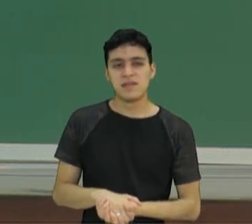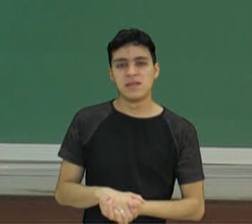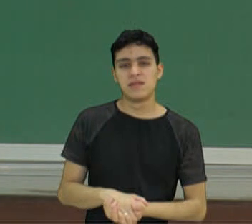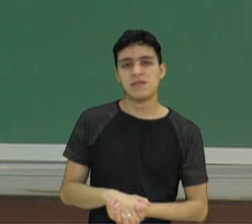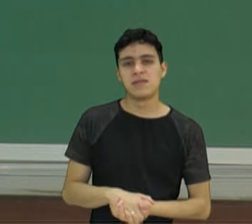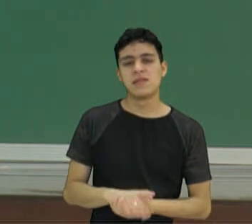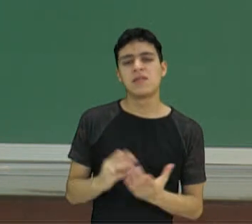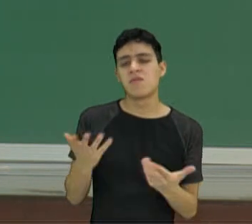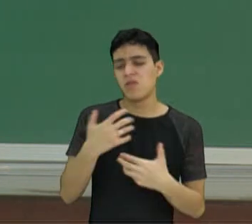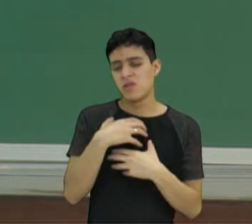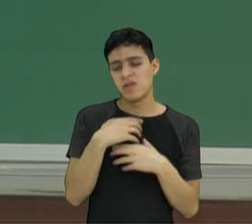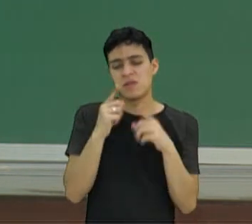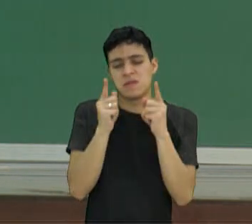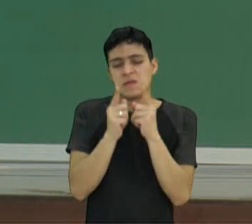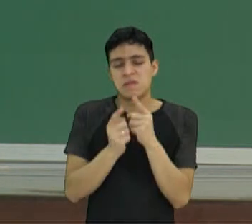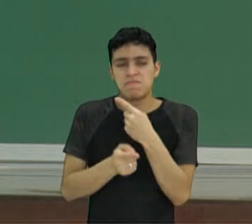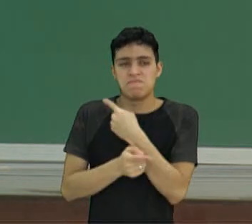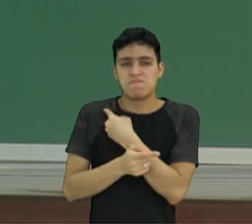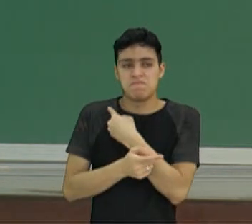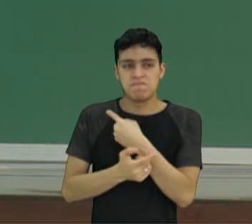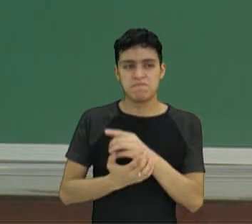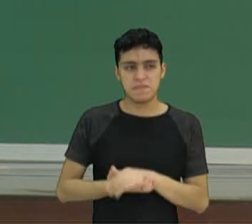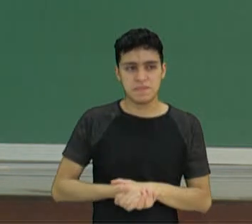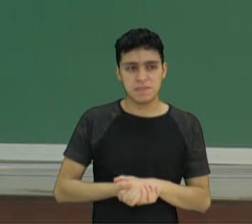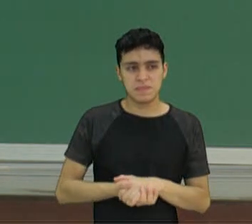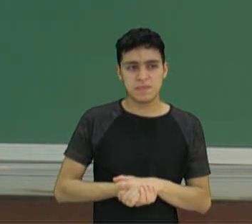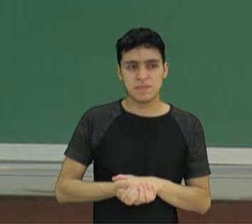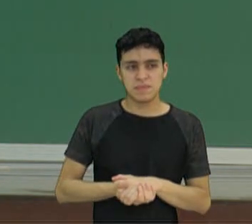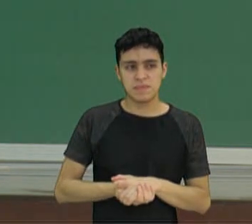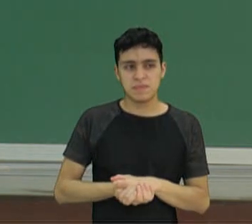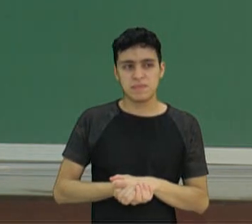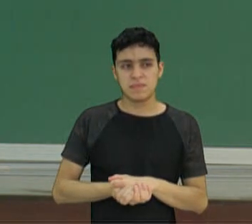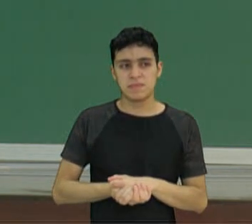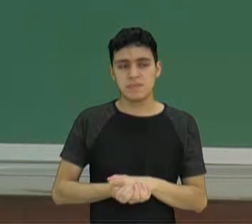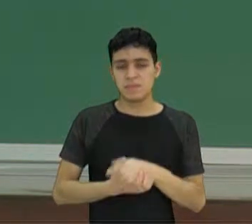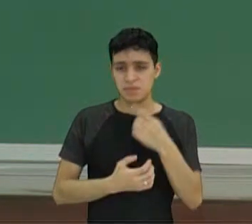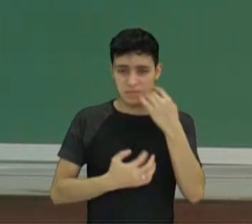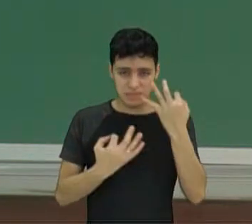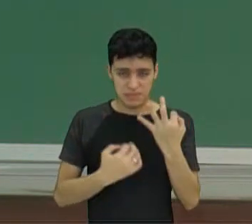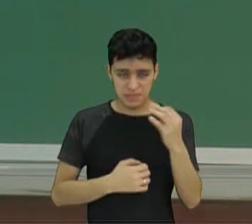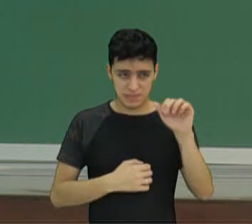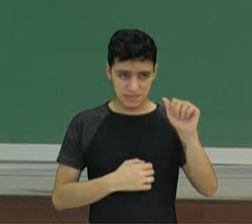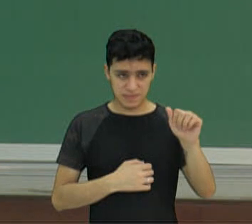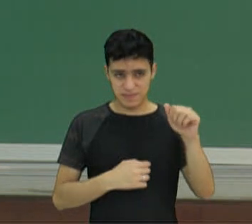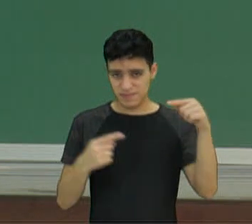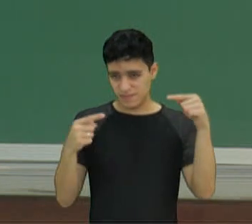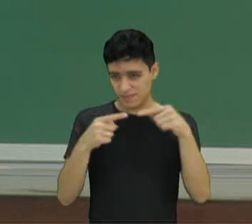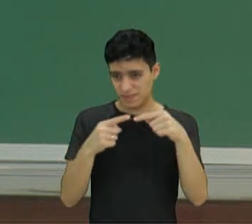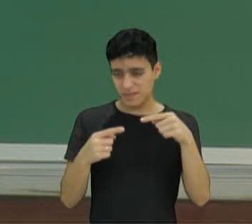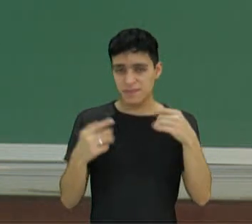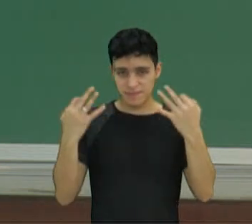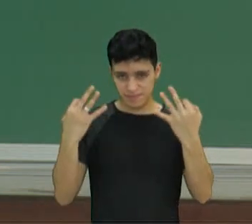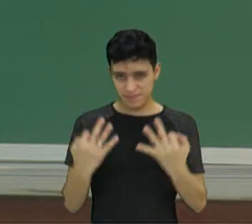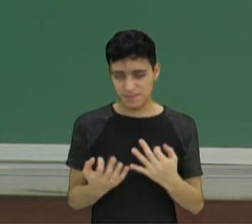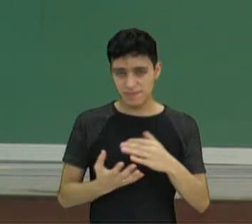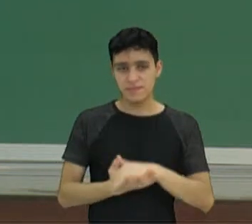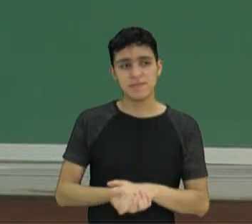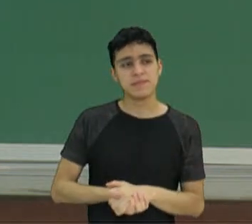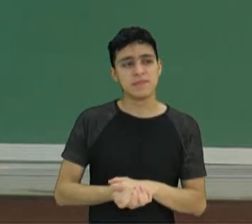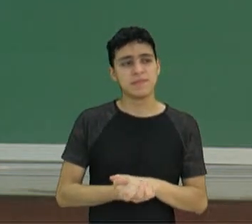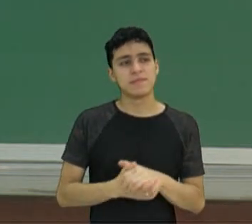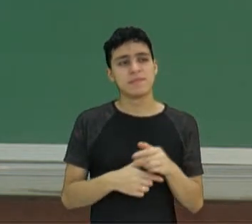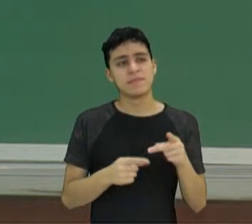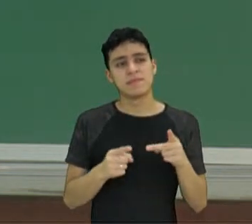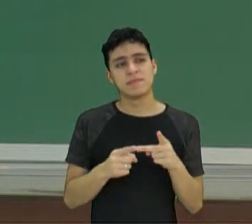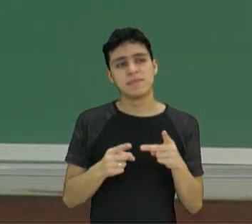I'll. Qual é a forma contraída do I'll? I will, tá ok? Então, letra A é a resposta certa.